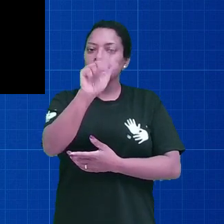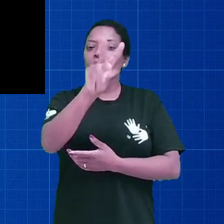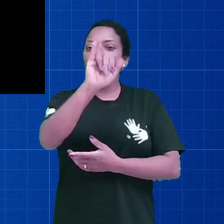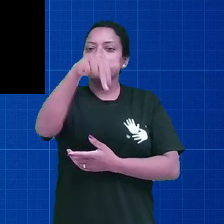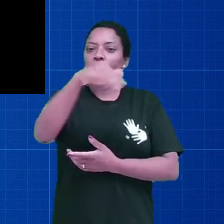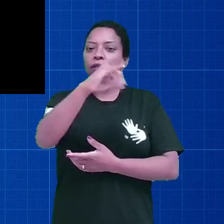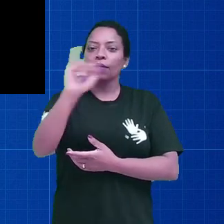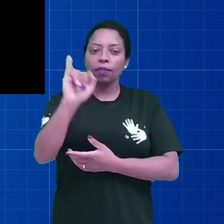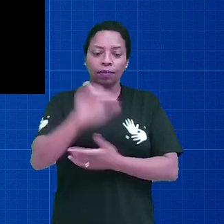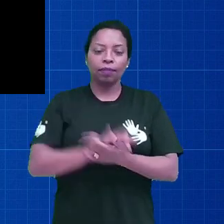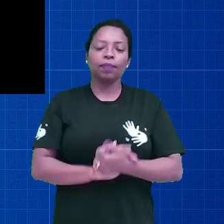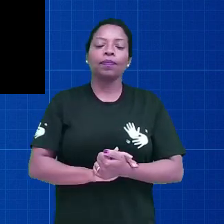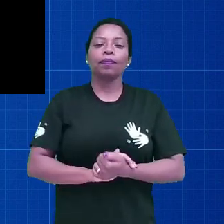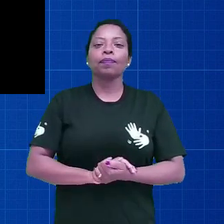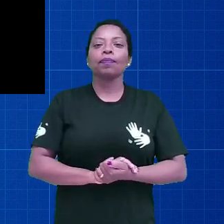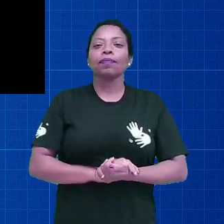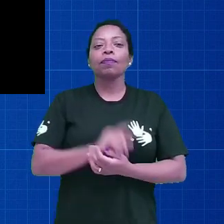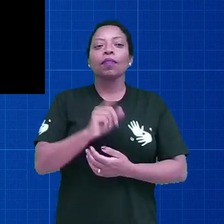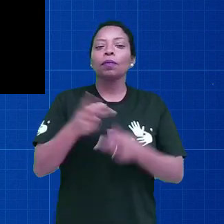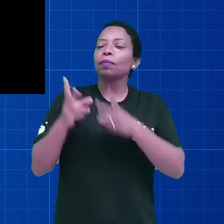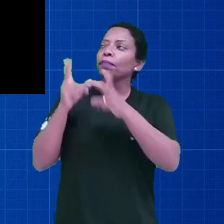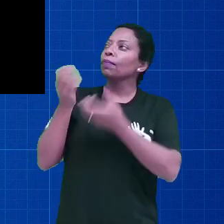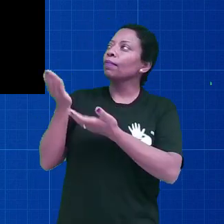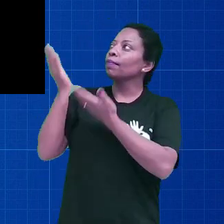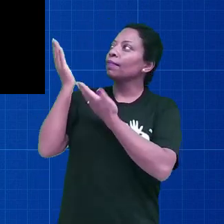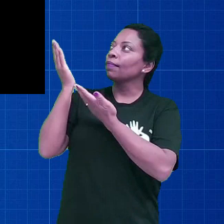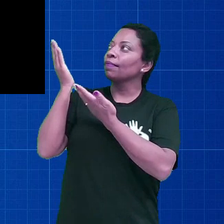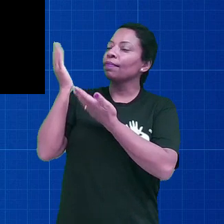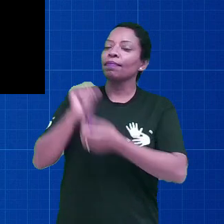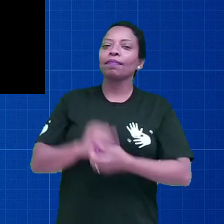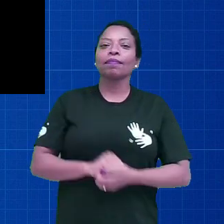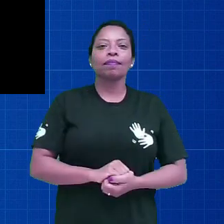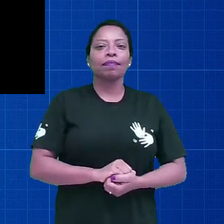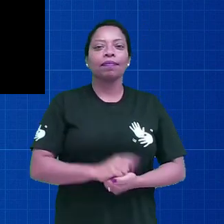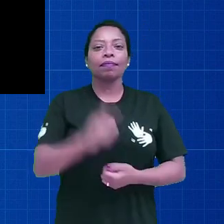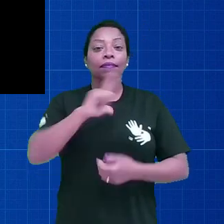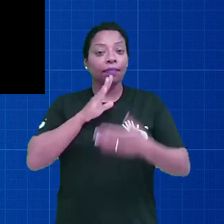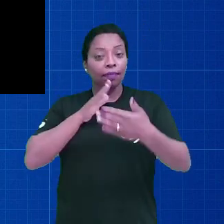Continuando aqui, então vocês viram que nós temos uma limitação em termos de